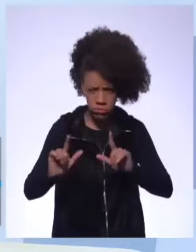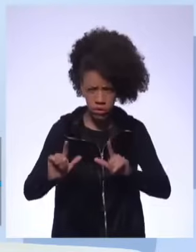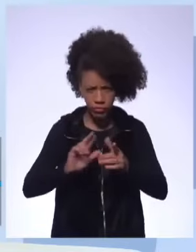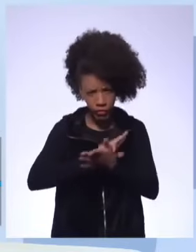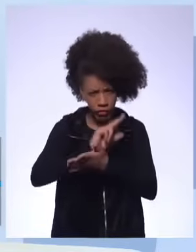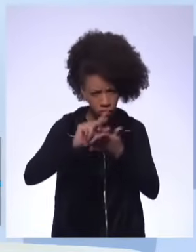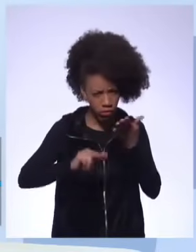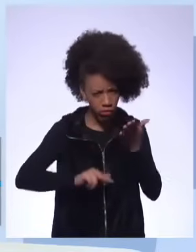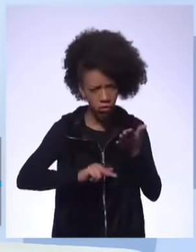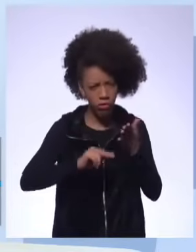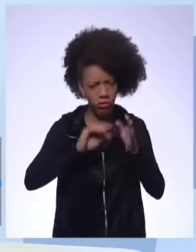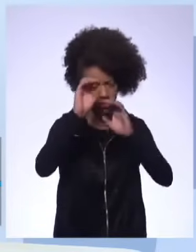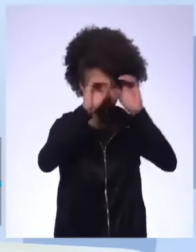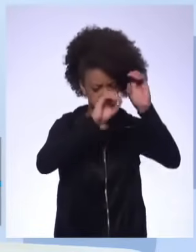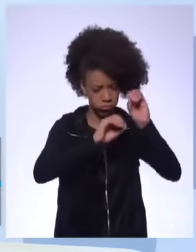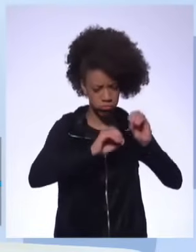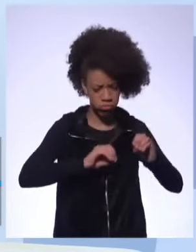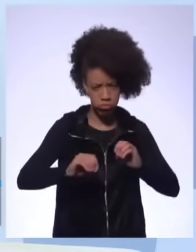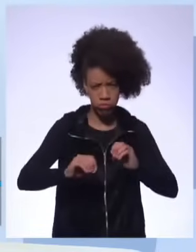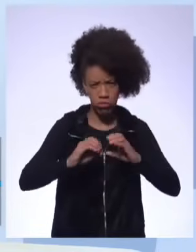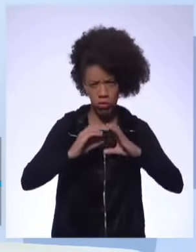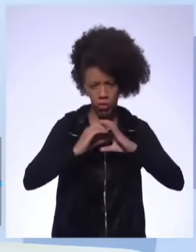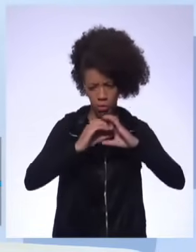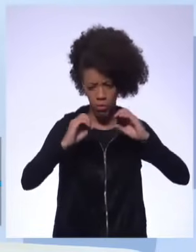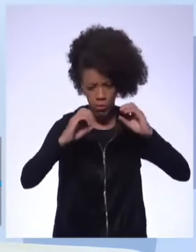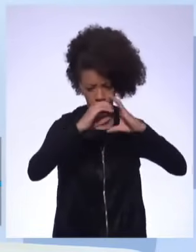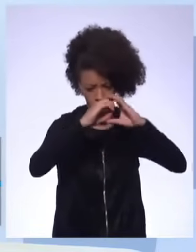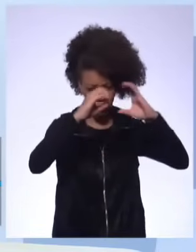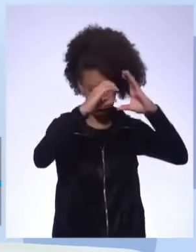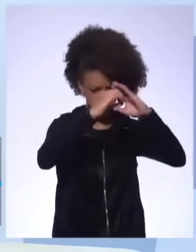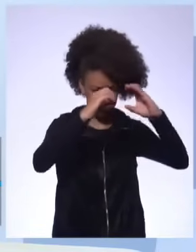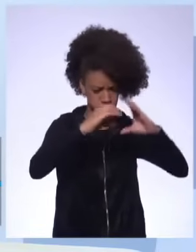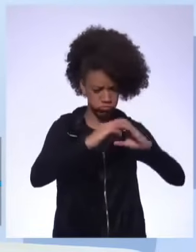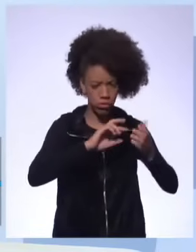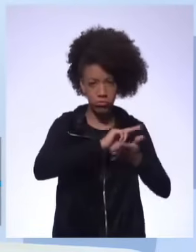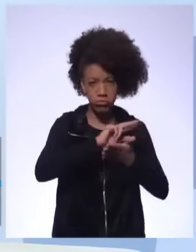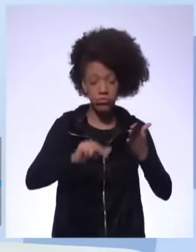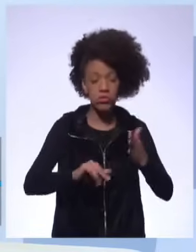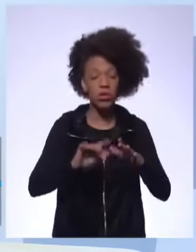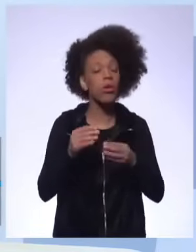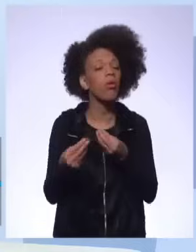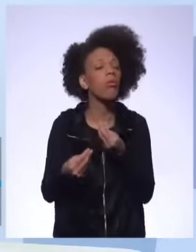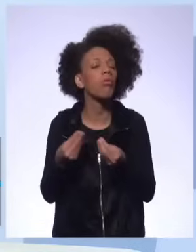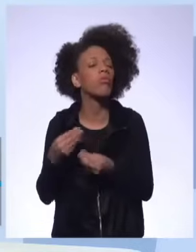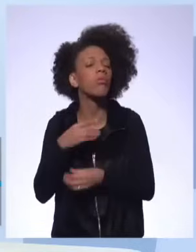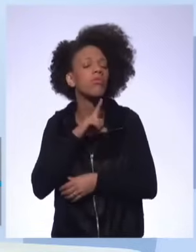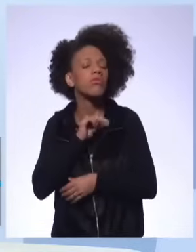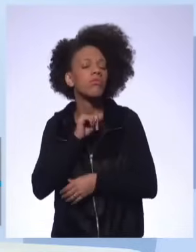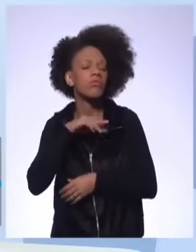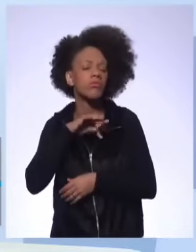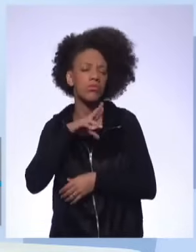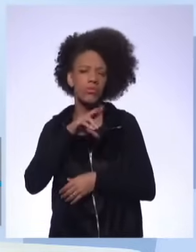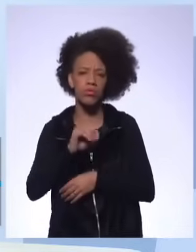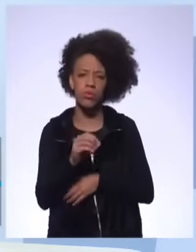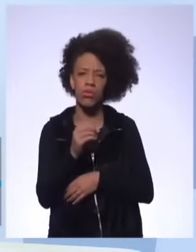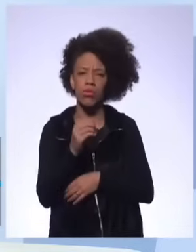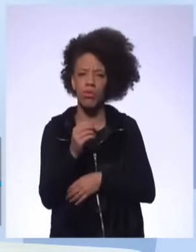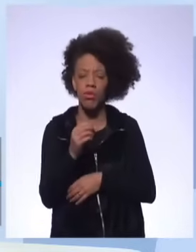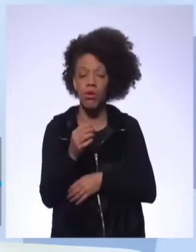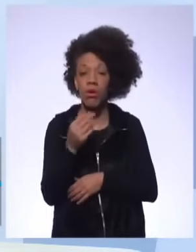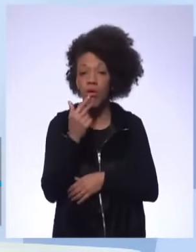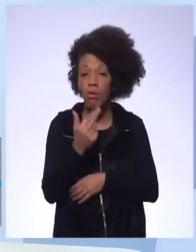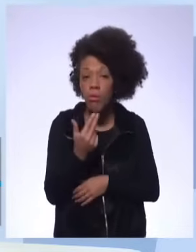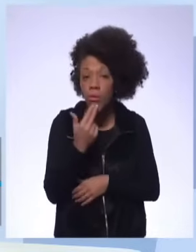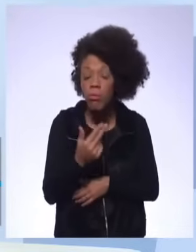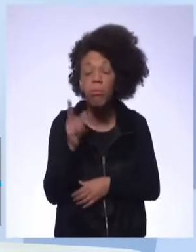várias esferas, são várias bolinhas, na verdade, de cores diferentes, e aí como o daltônico ele só vê uma tonalidade de cor, bem lembrado aqui também